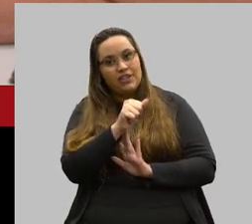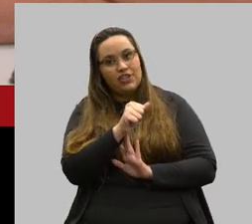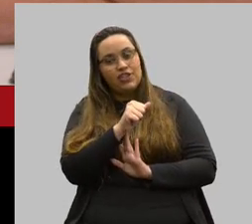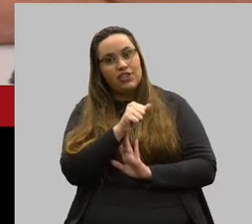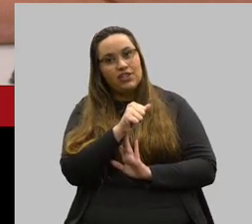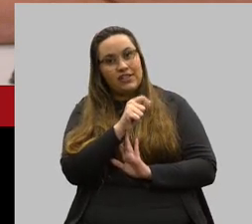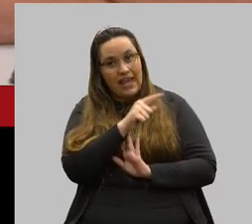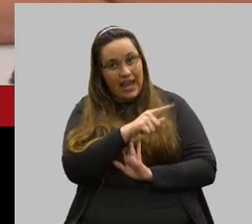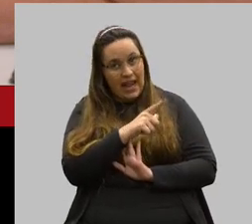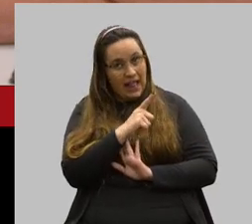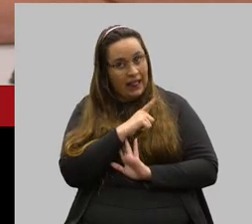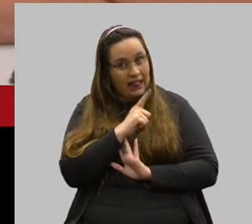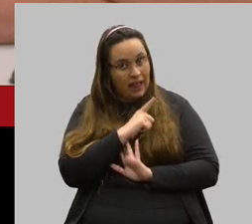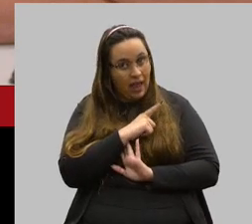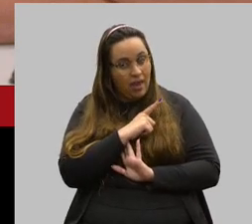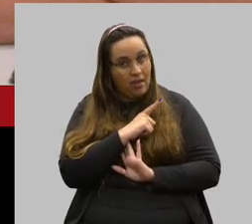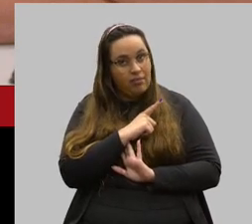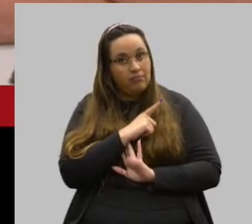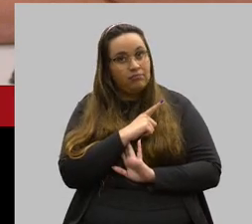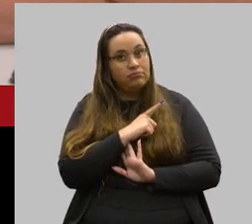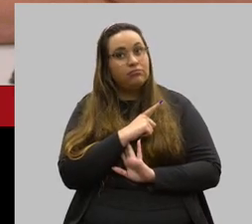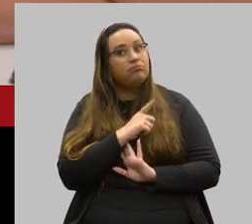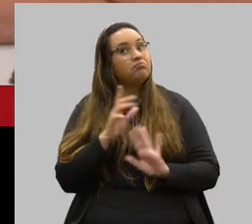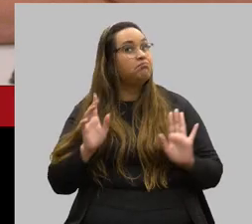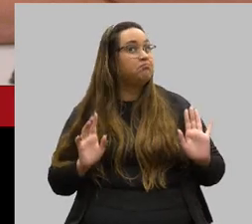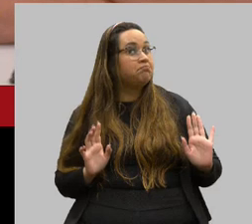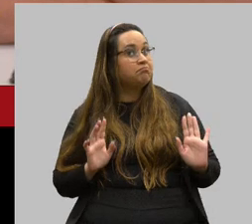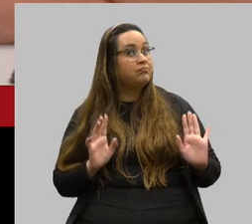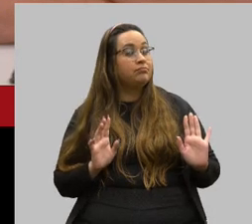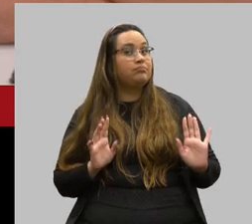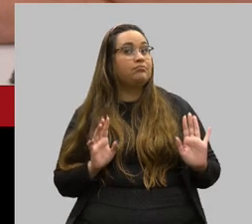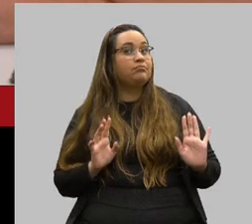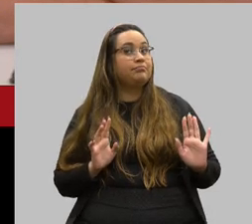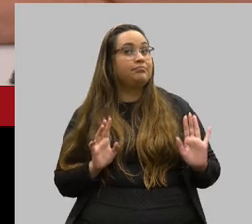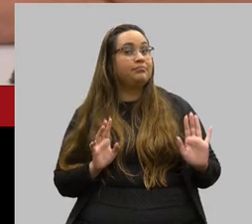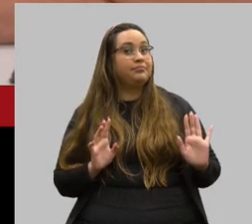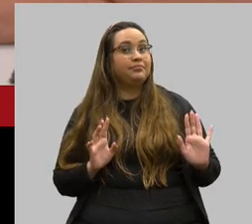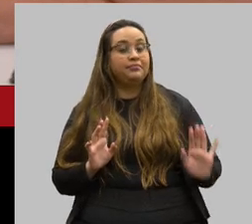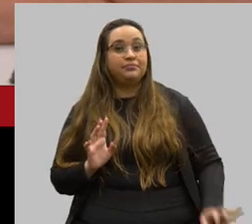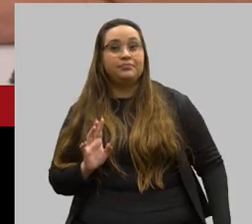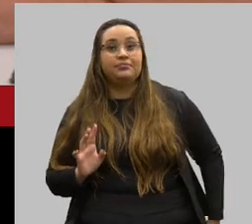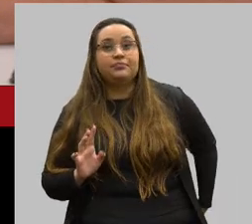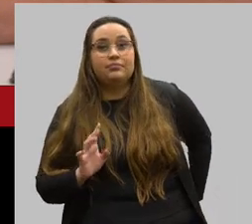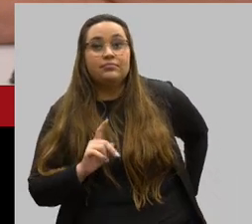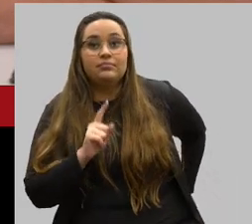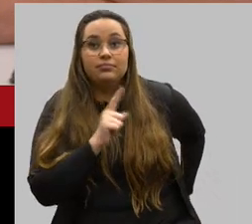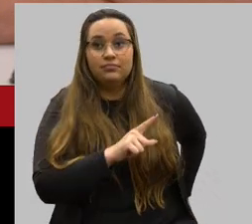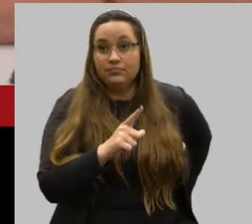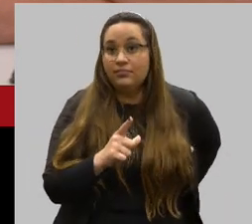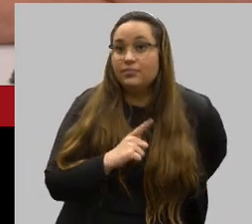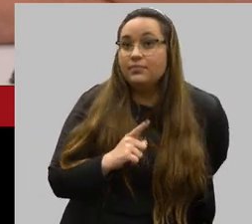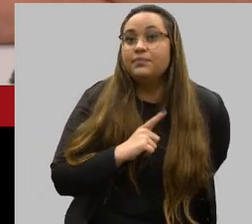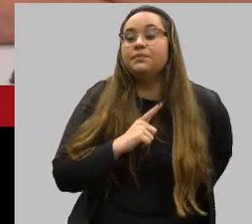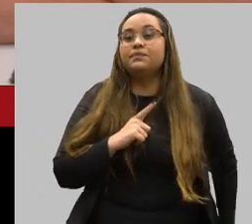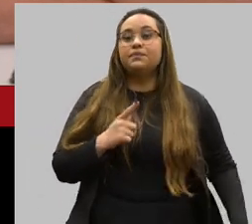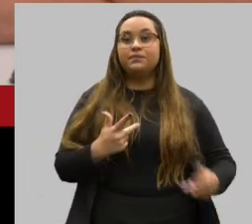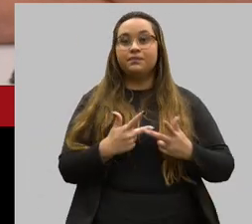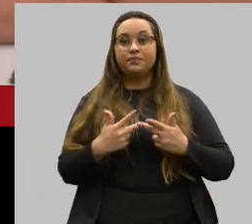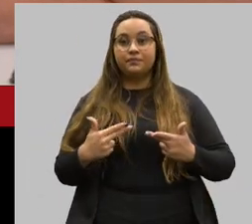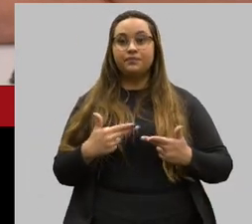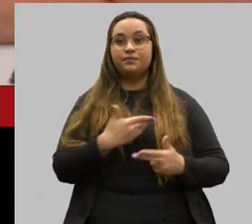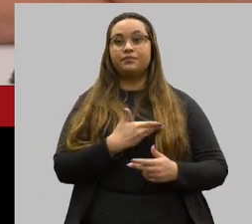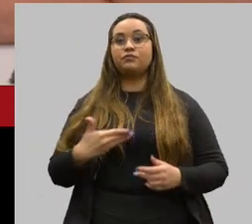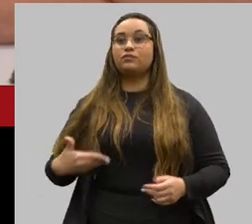se ela tem obviamente se ela tem porque a senhora não pode falar Eh com a precisão A não ser que o governo já disse